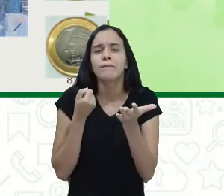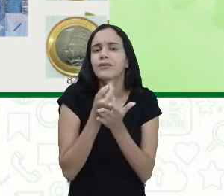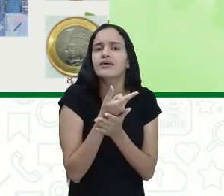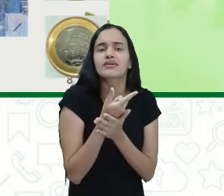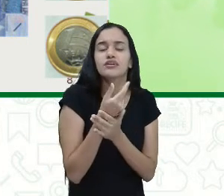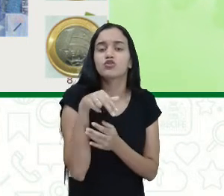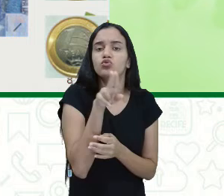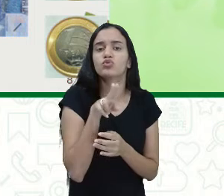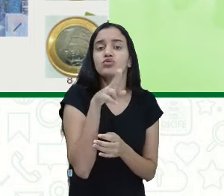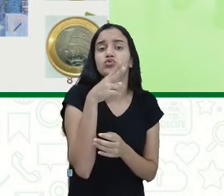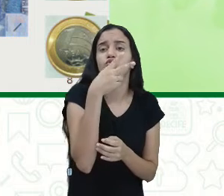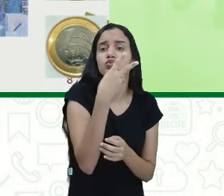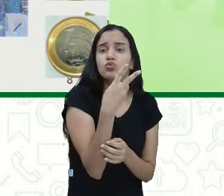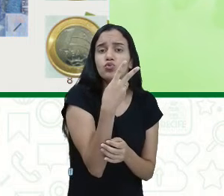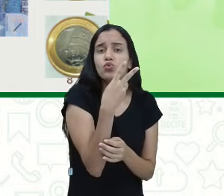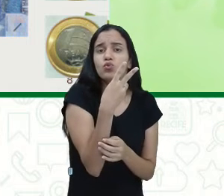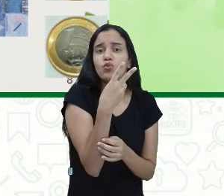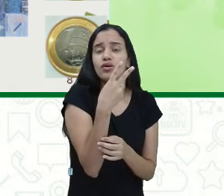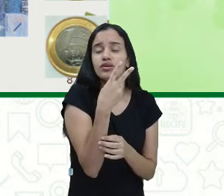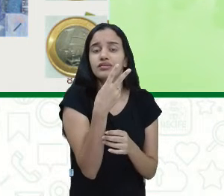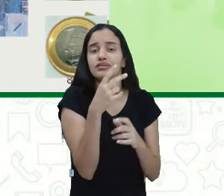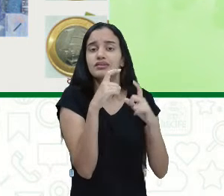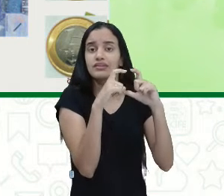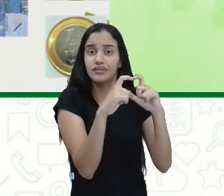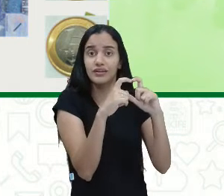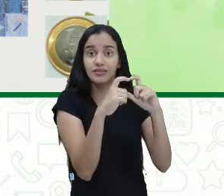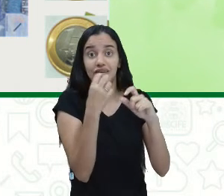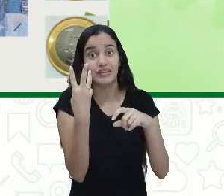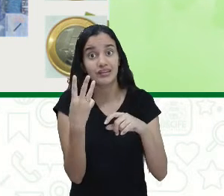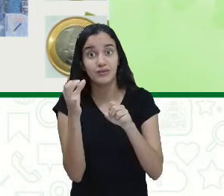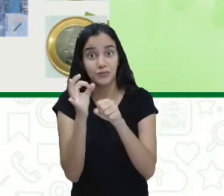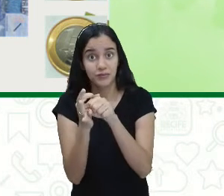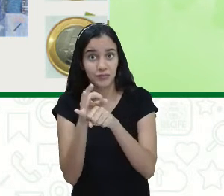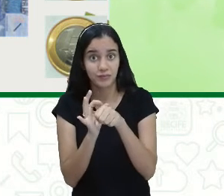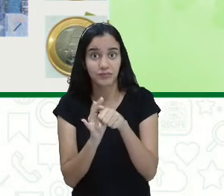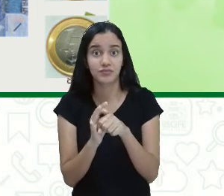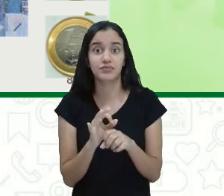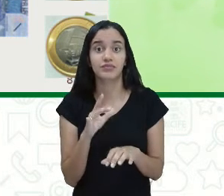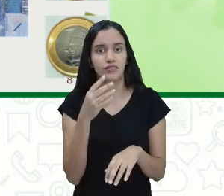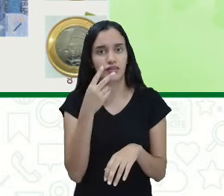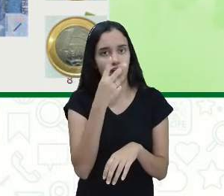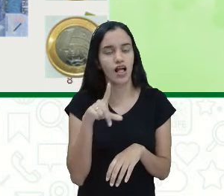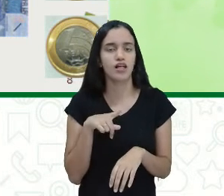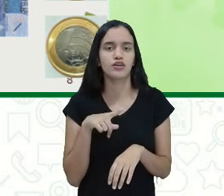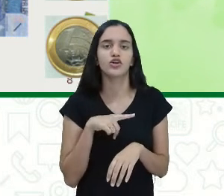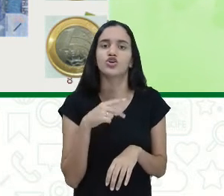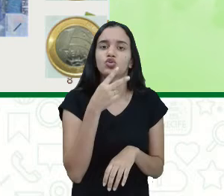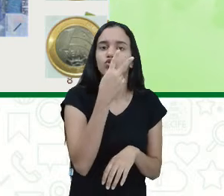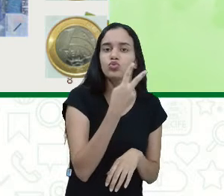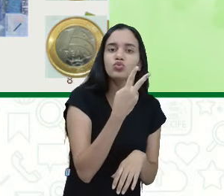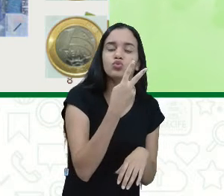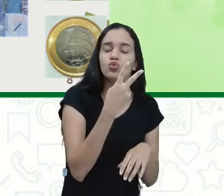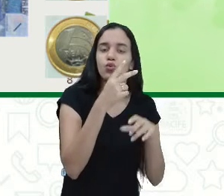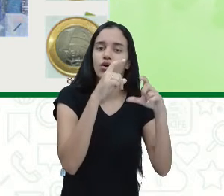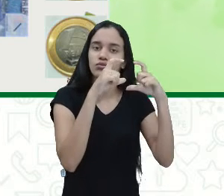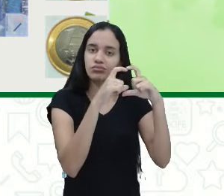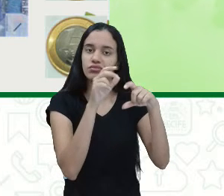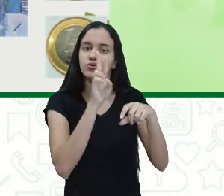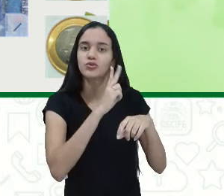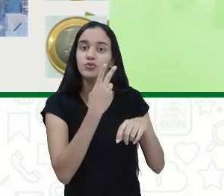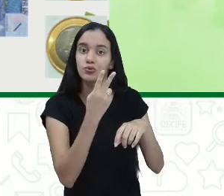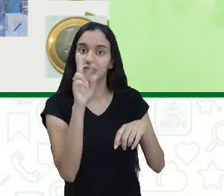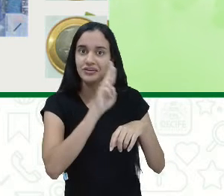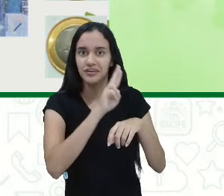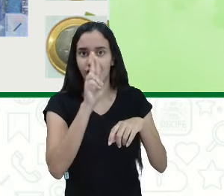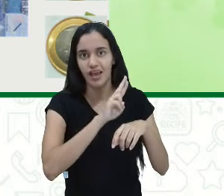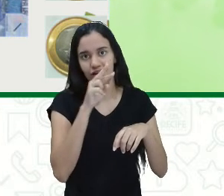duas cédulas e 3 moedas? Então, eu tenho duas cédulas de R$ 2,00, né, que vai me dar